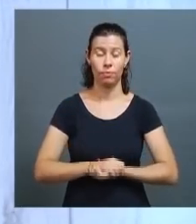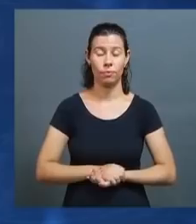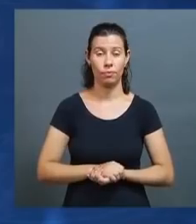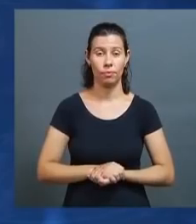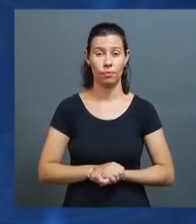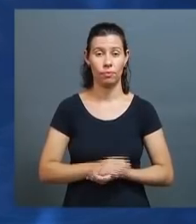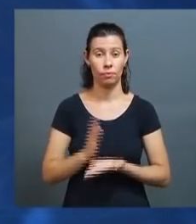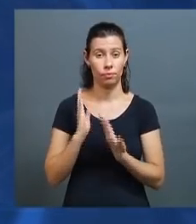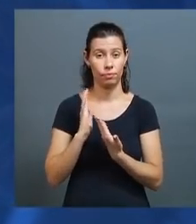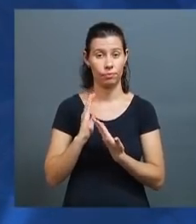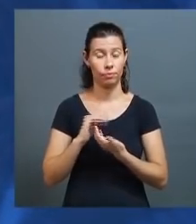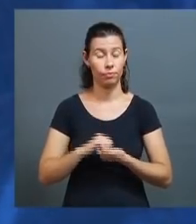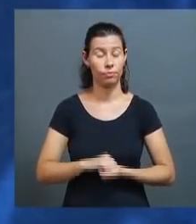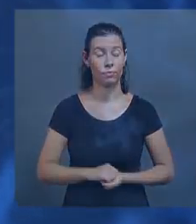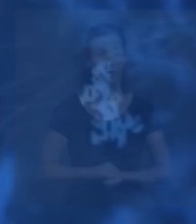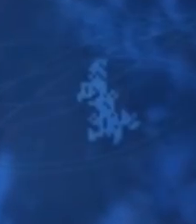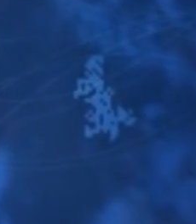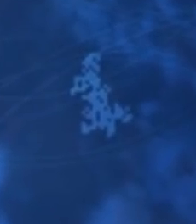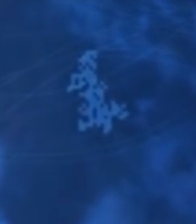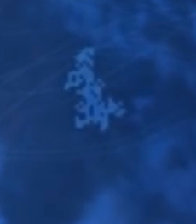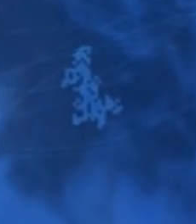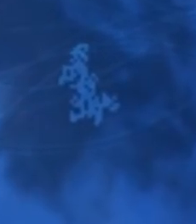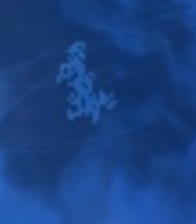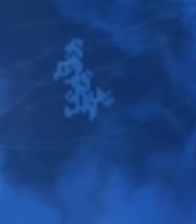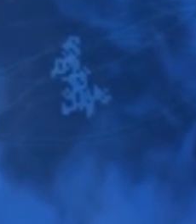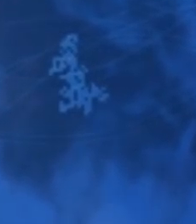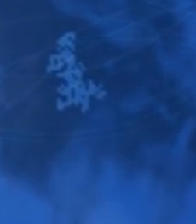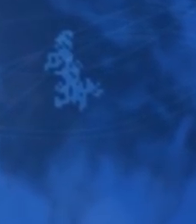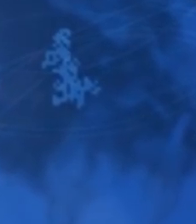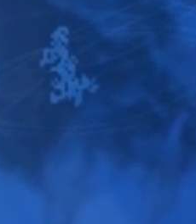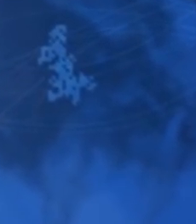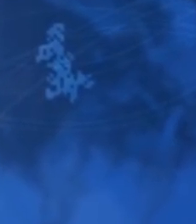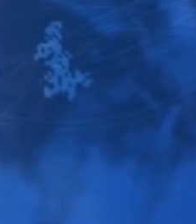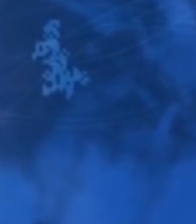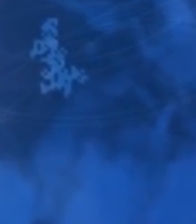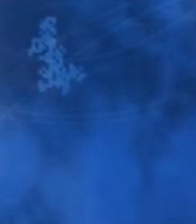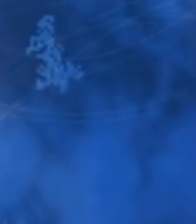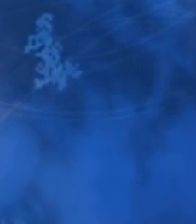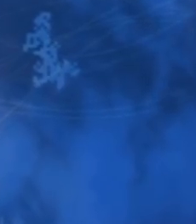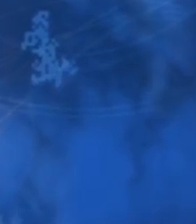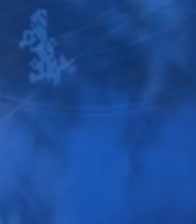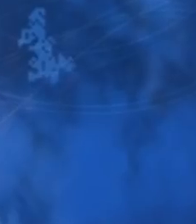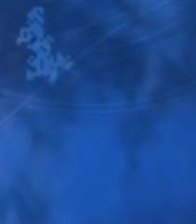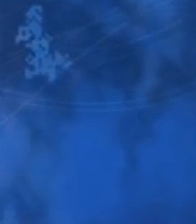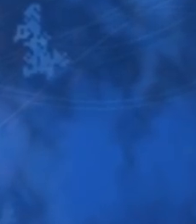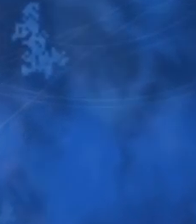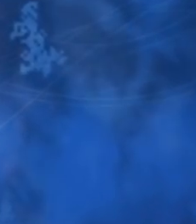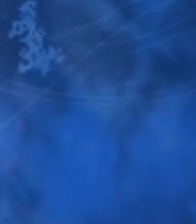We'll be right back.